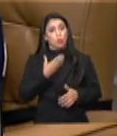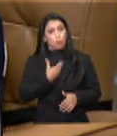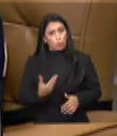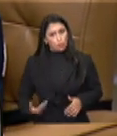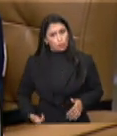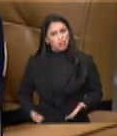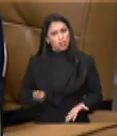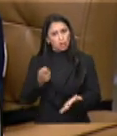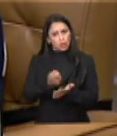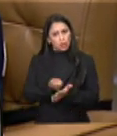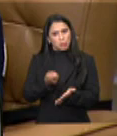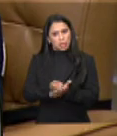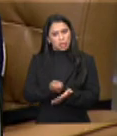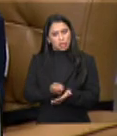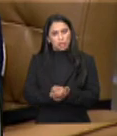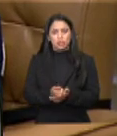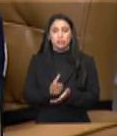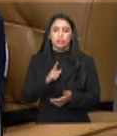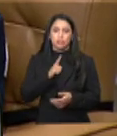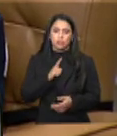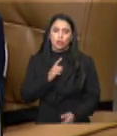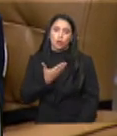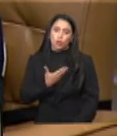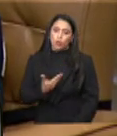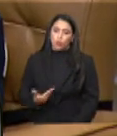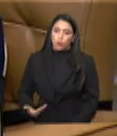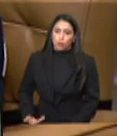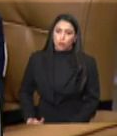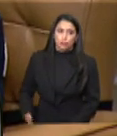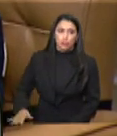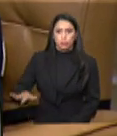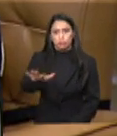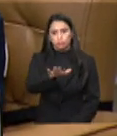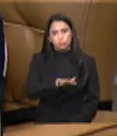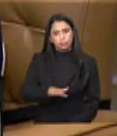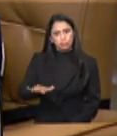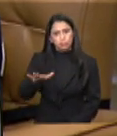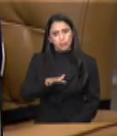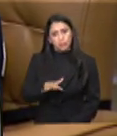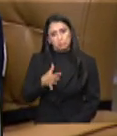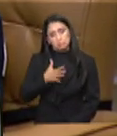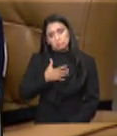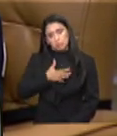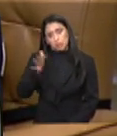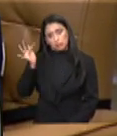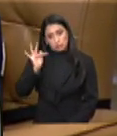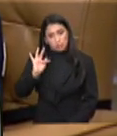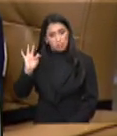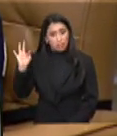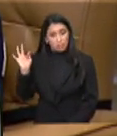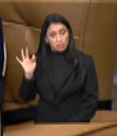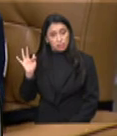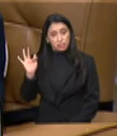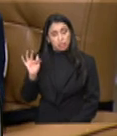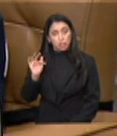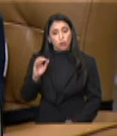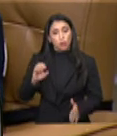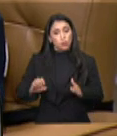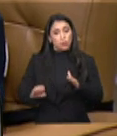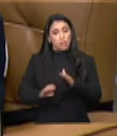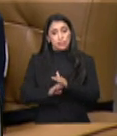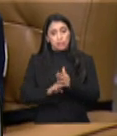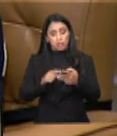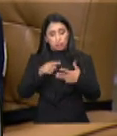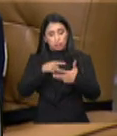Estado, e aí compreendido o Estado como gênero, pelo menos na nossa federação, compreendendo os três